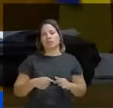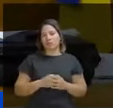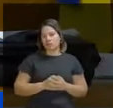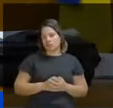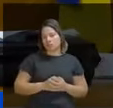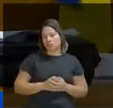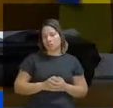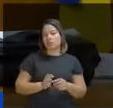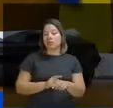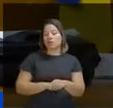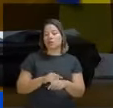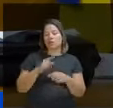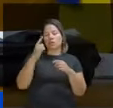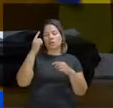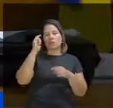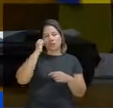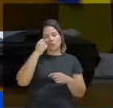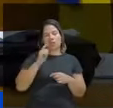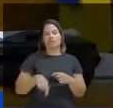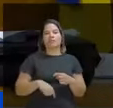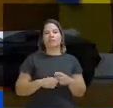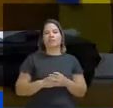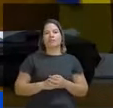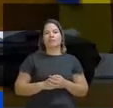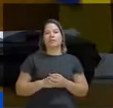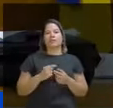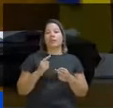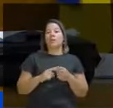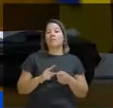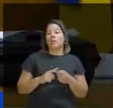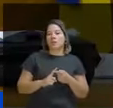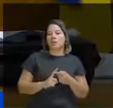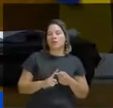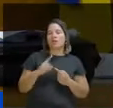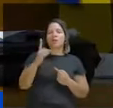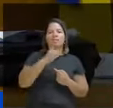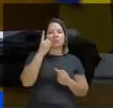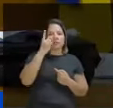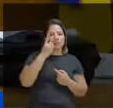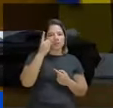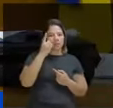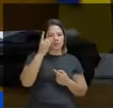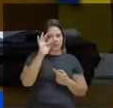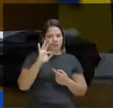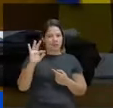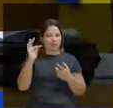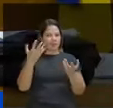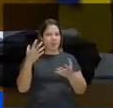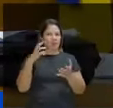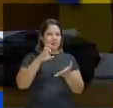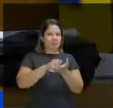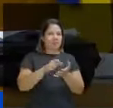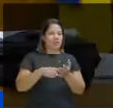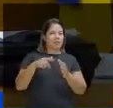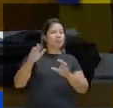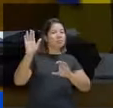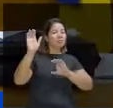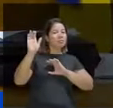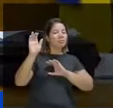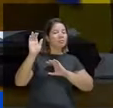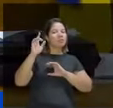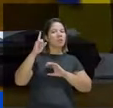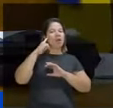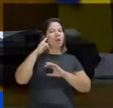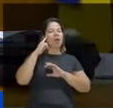o cargo de deputado federal, isso tem impacto e influência, né, na transferência dos fundos